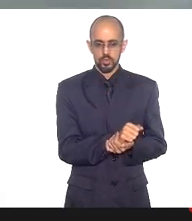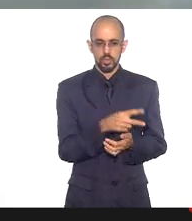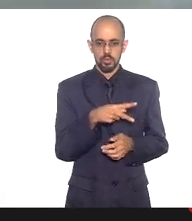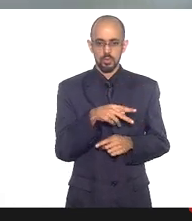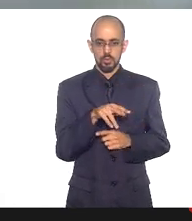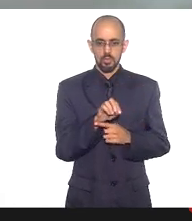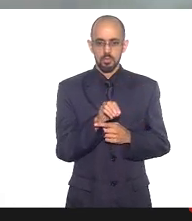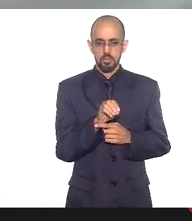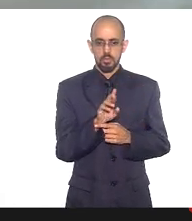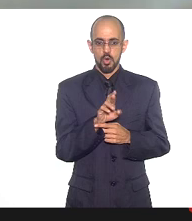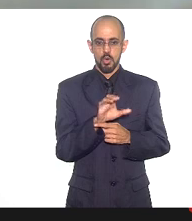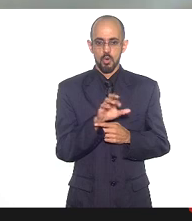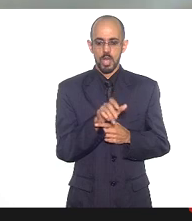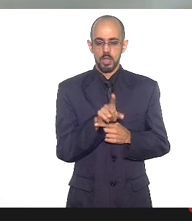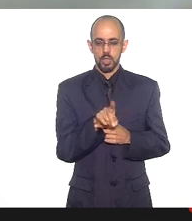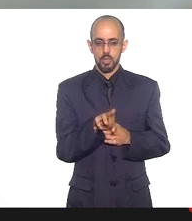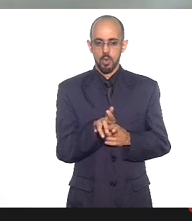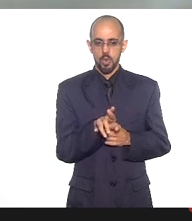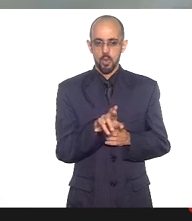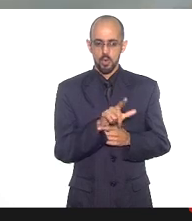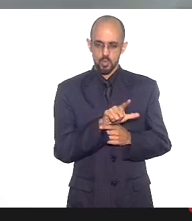procurador Luiz Cláudio Leivas,